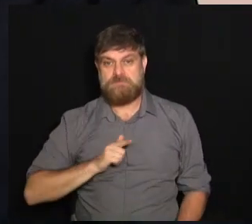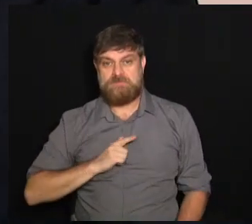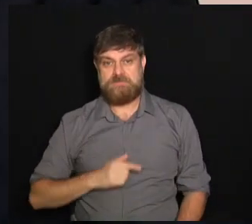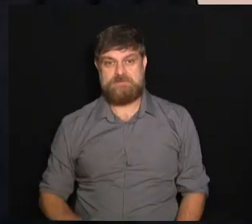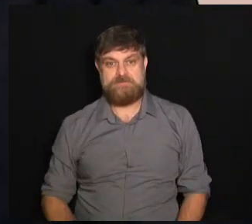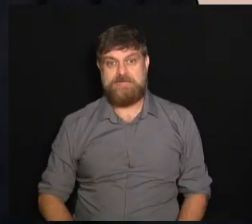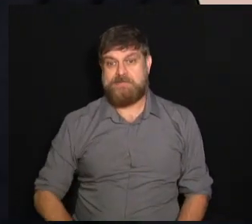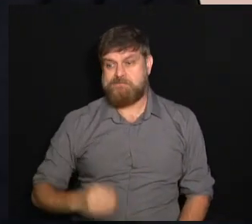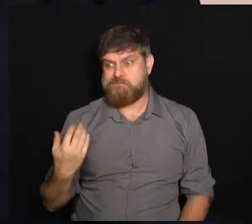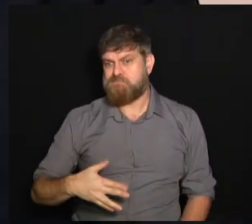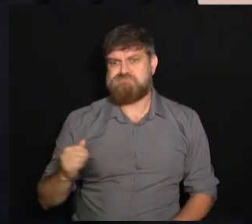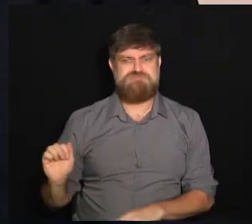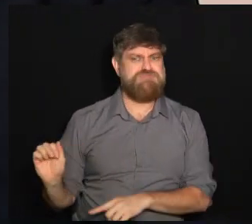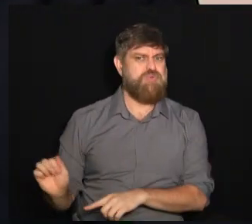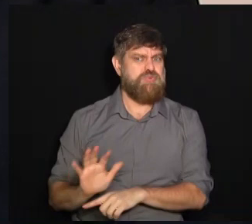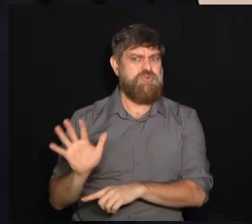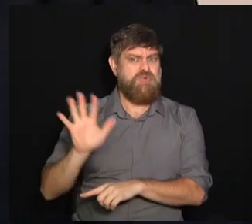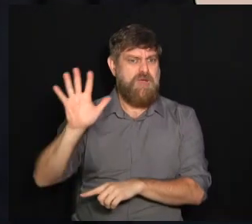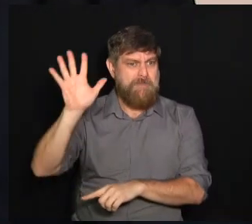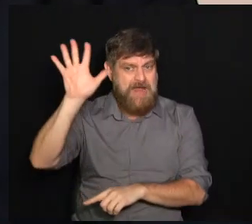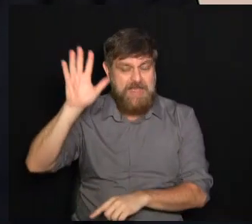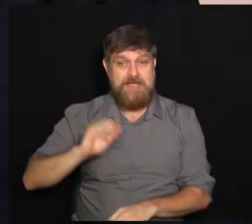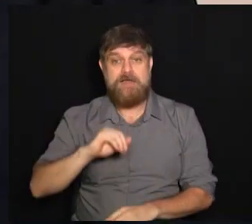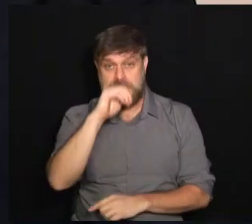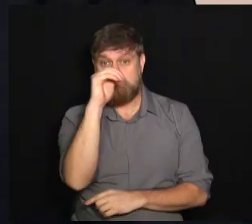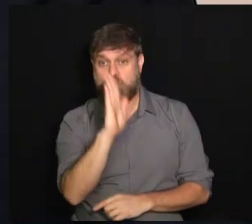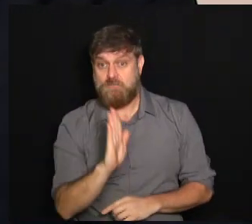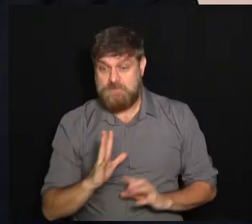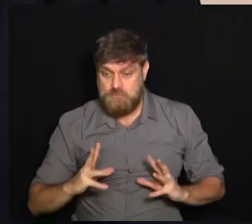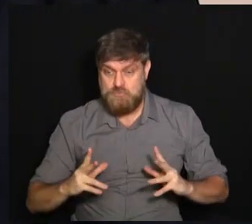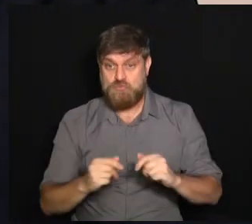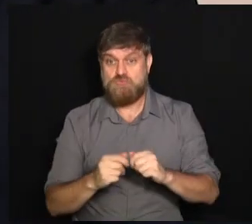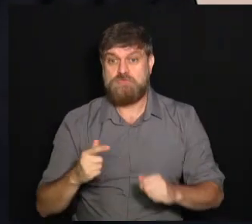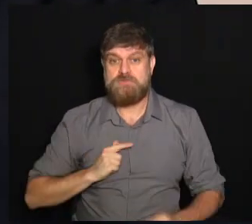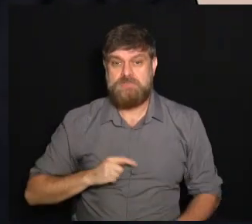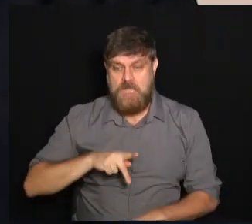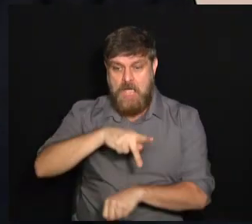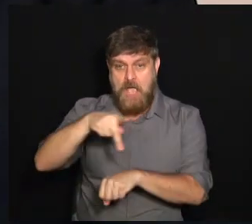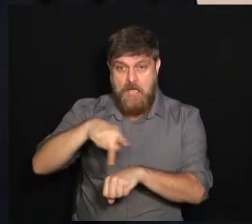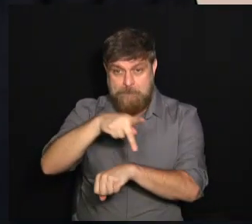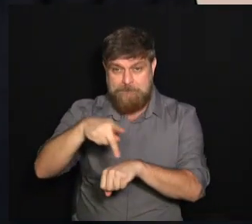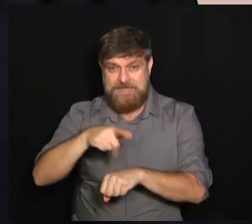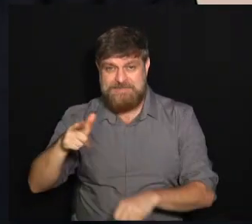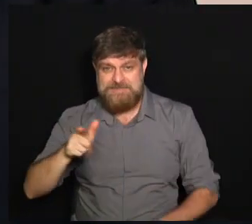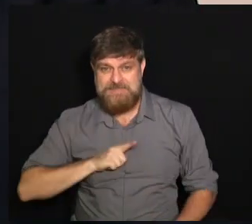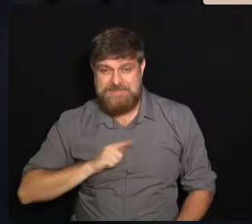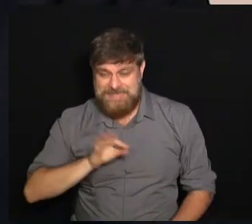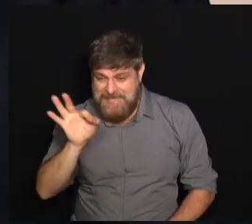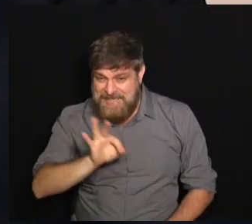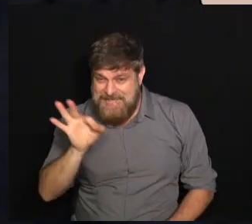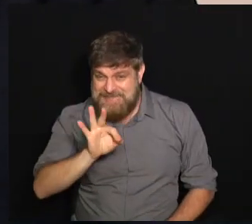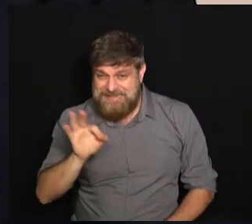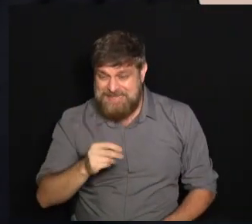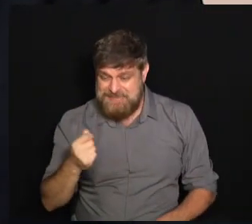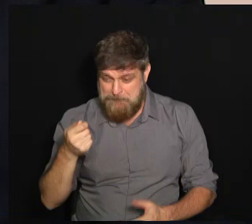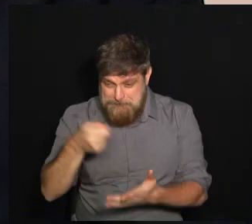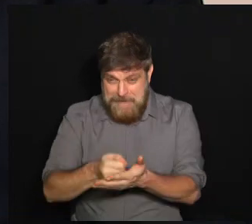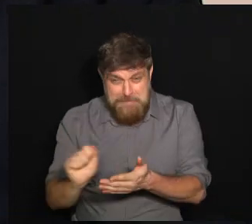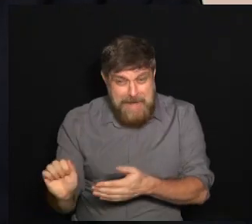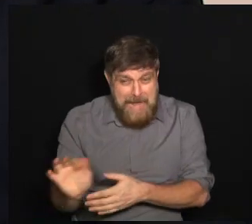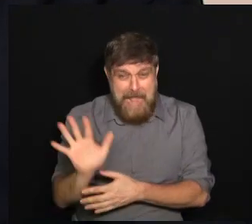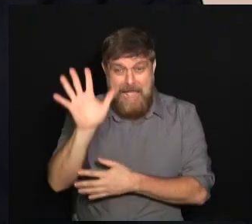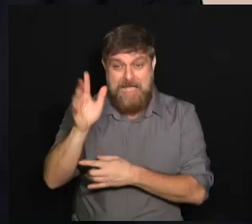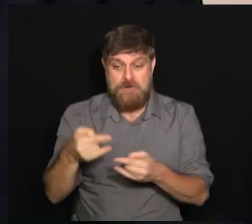mais caro que nós temos hoje no Brasil. E nós estamos entre os países aí que cobram as taxas mais altas do mundo, né?